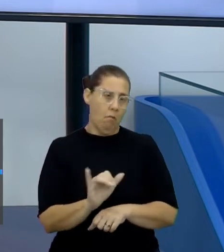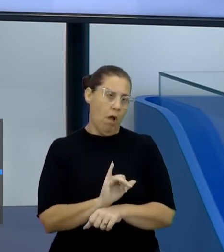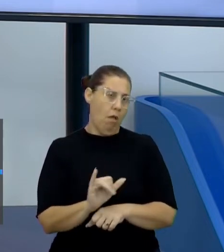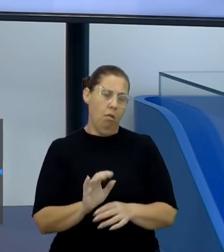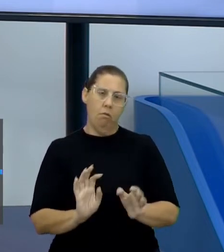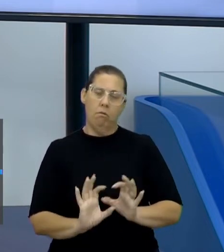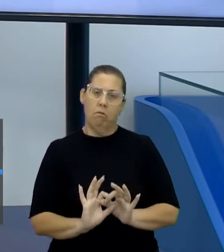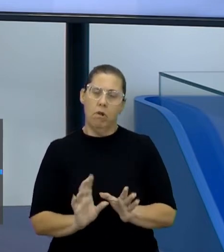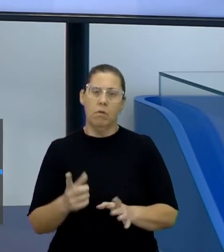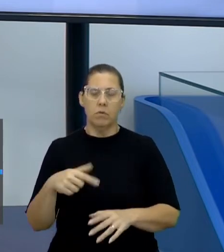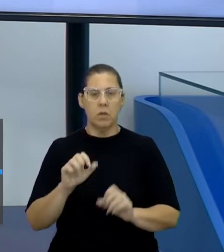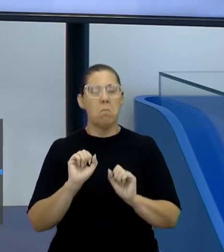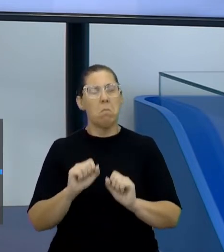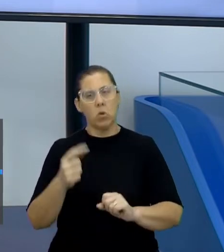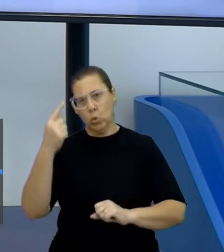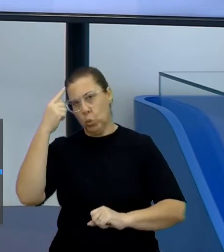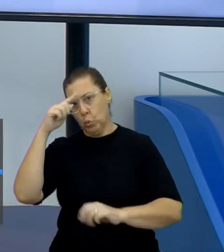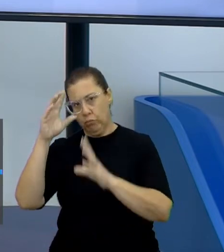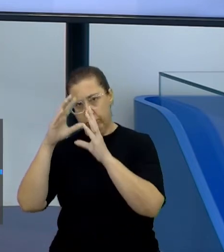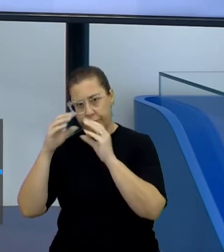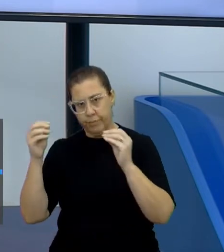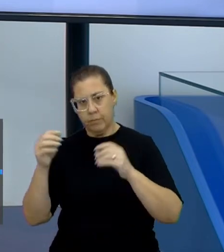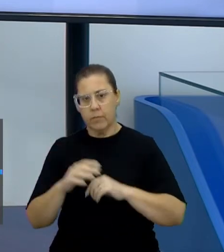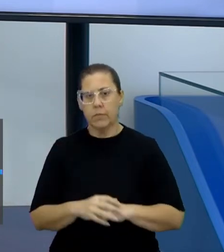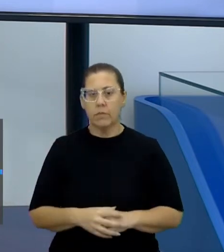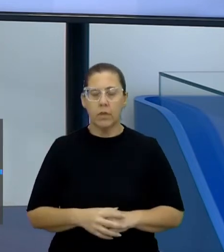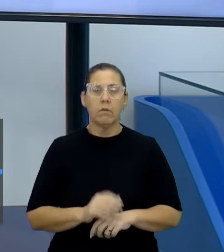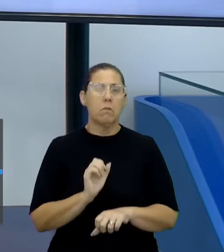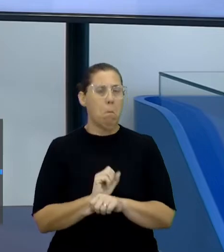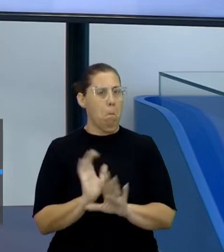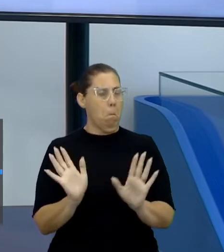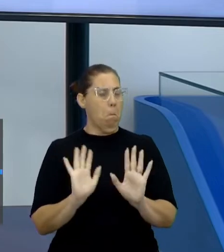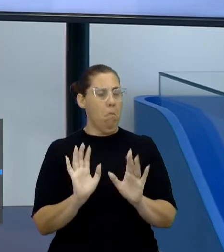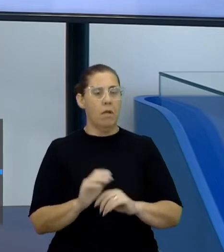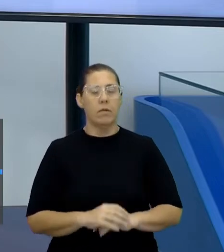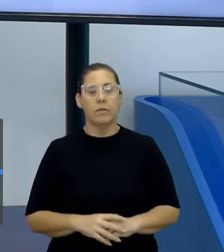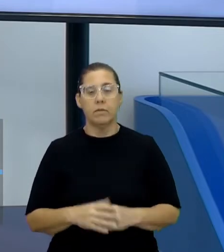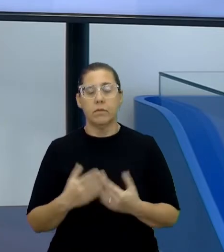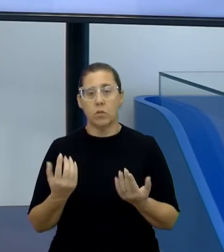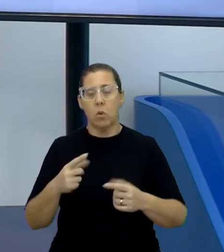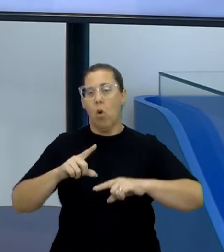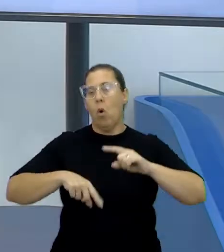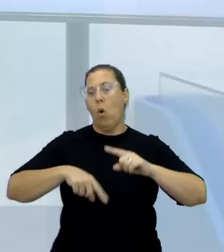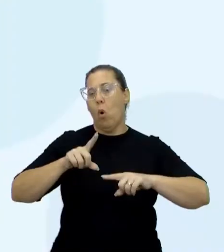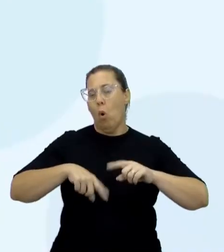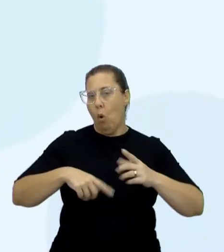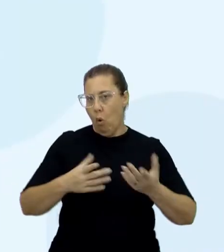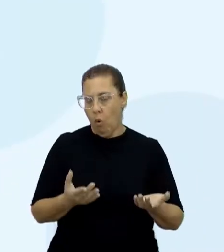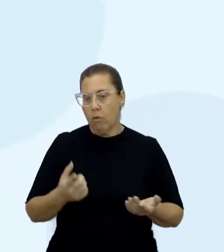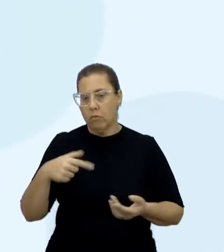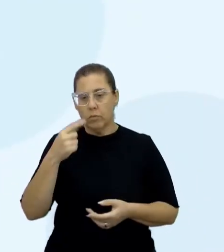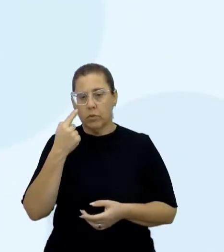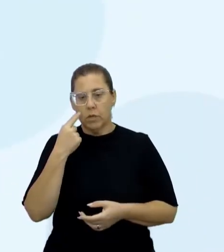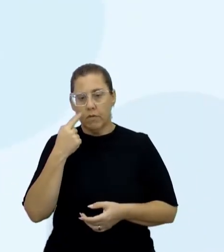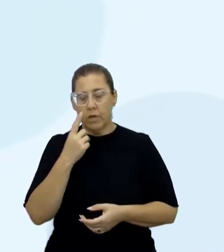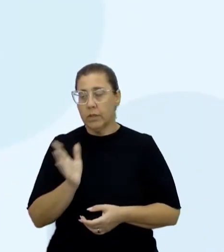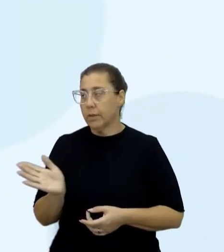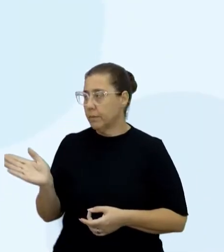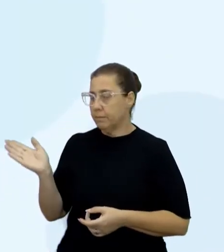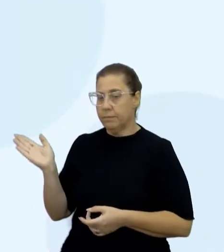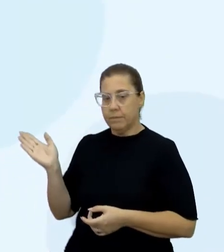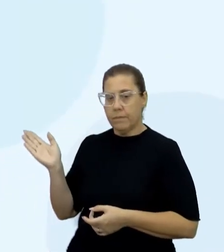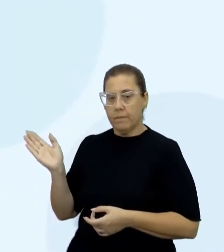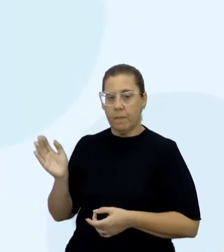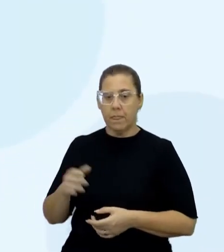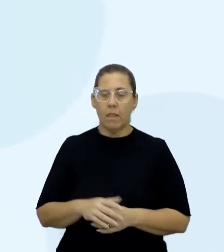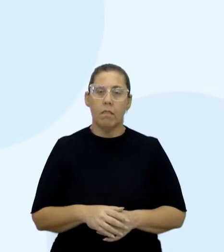aí para você poder tirar essas dúvidas. E não para por aí não. Isso por um objeto que você está vendo que está aqui, ó, antes